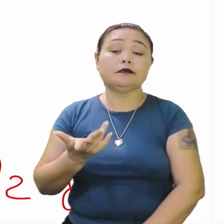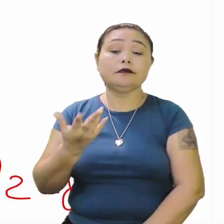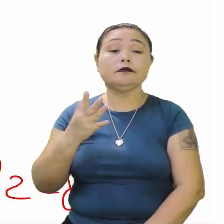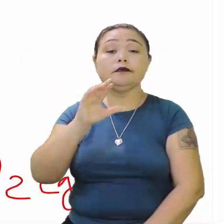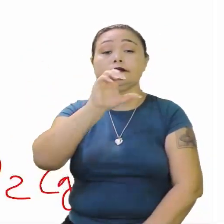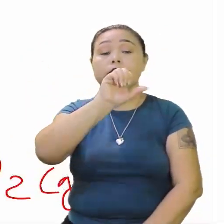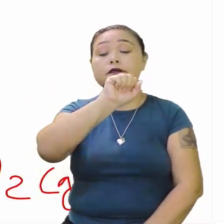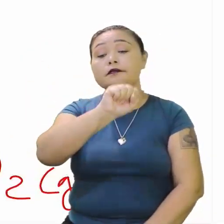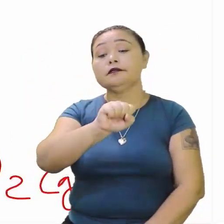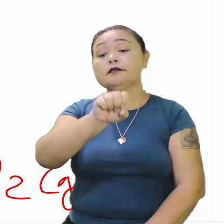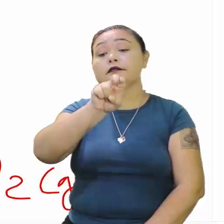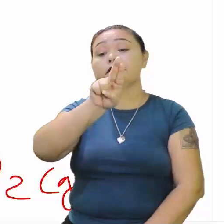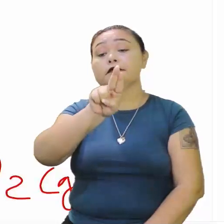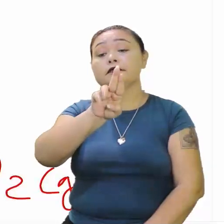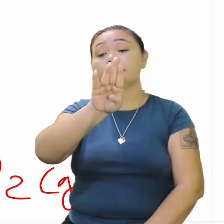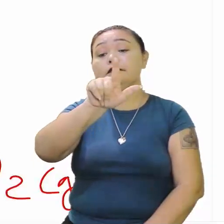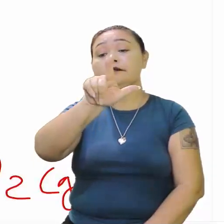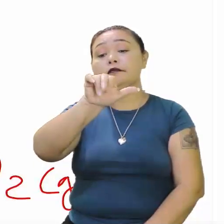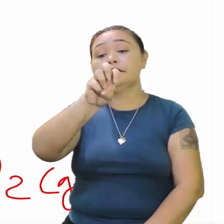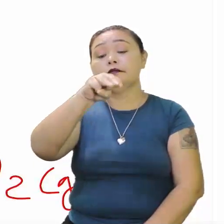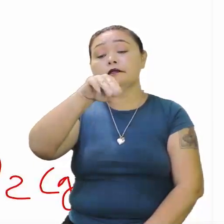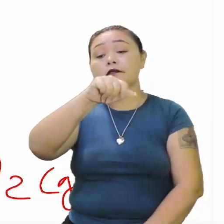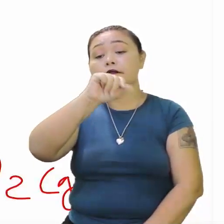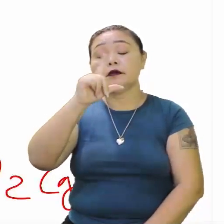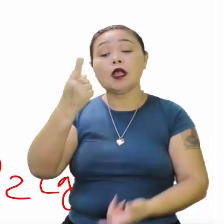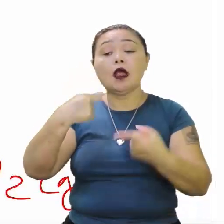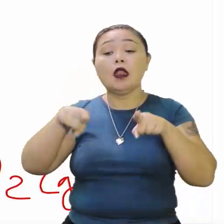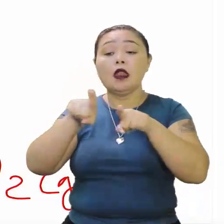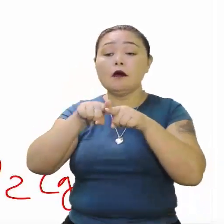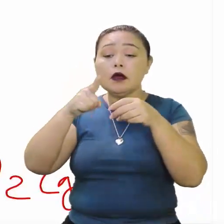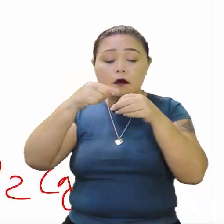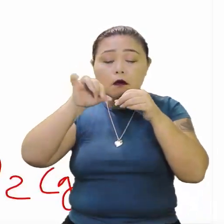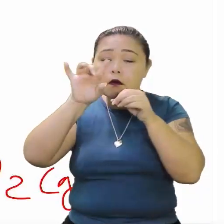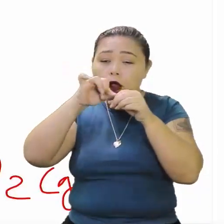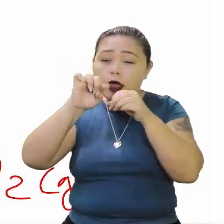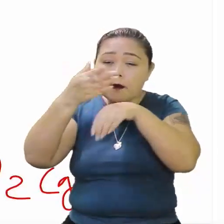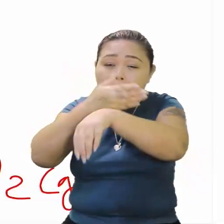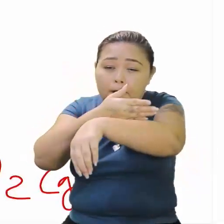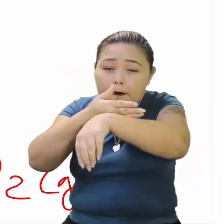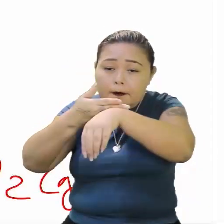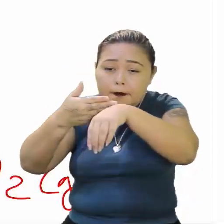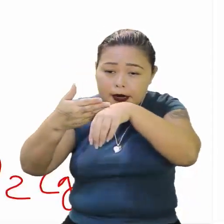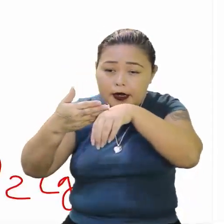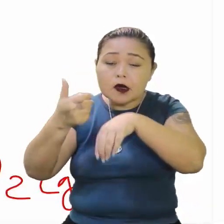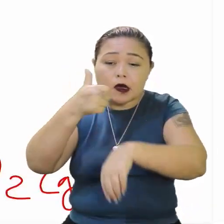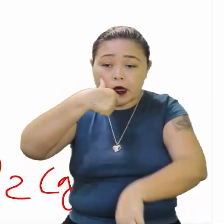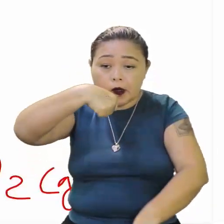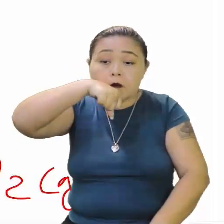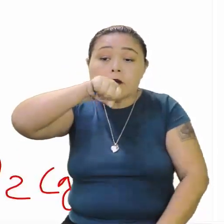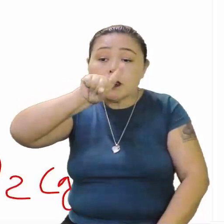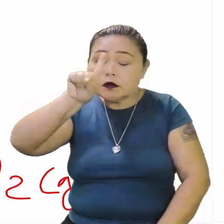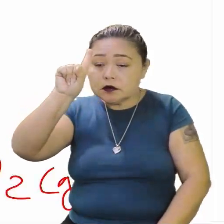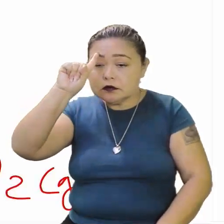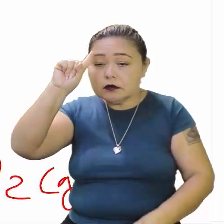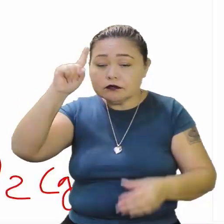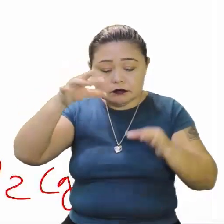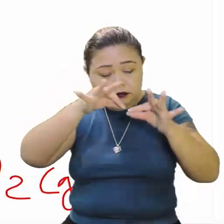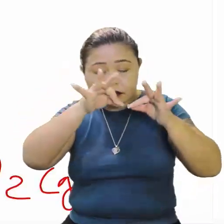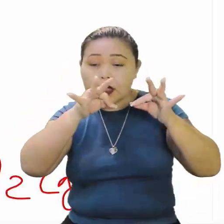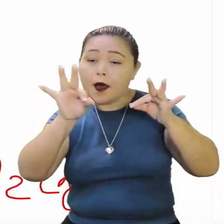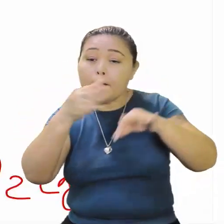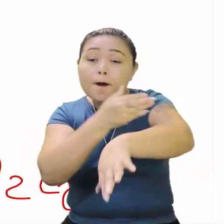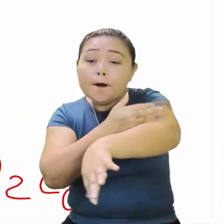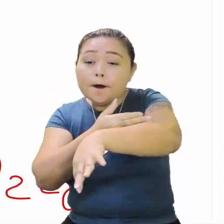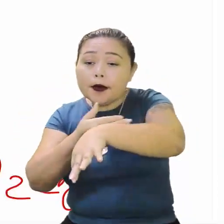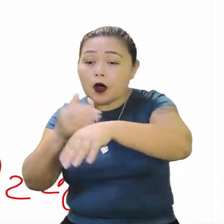sublimação, meu caro aluno, que é as bolinhas de naftalina. Sua mãe já pegou aquela bolinha de naftalina branca, colocou